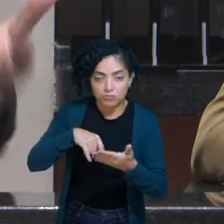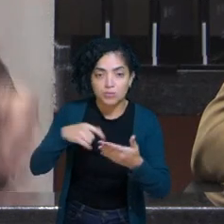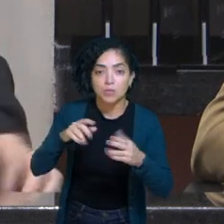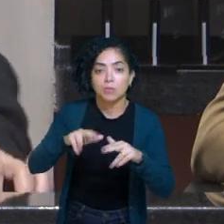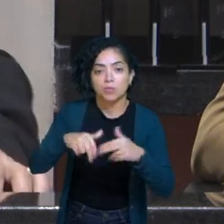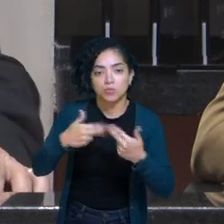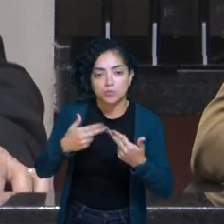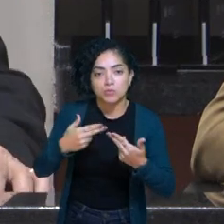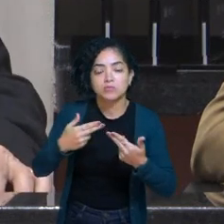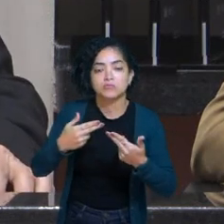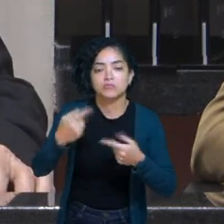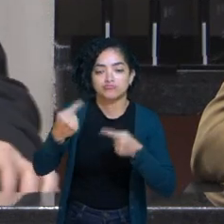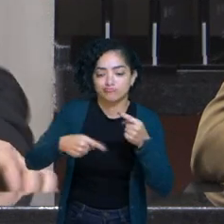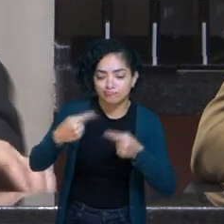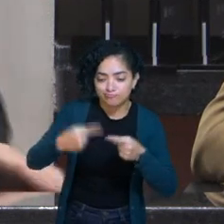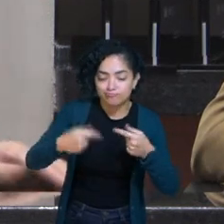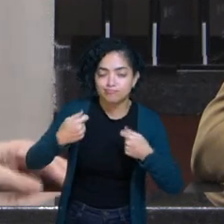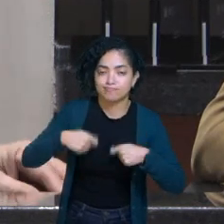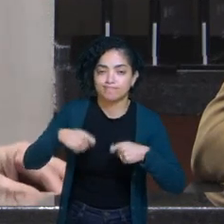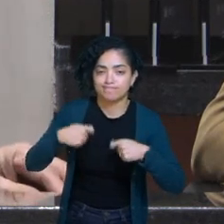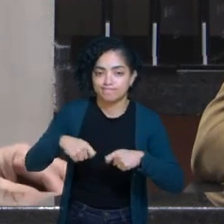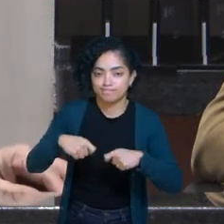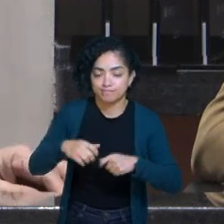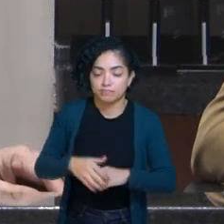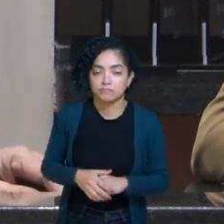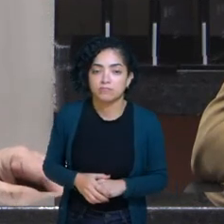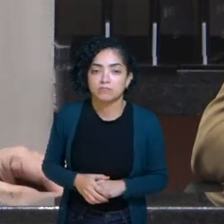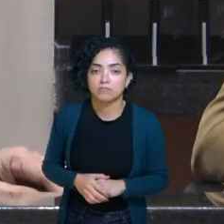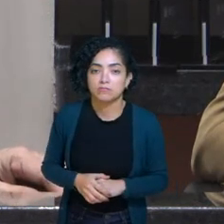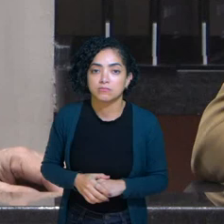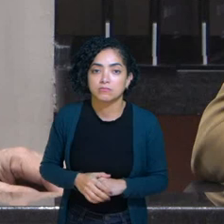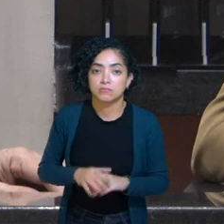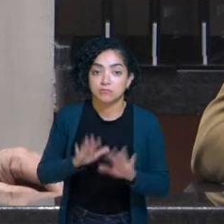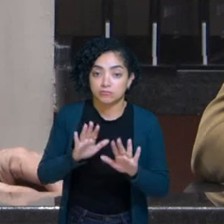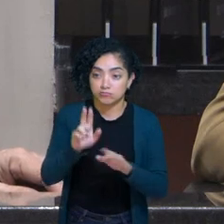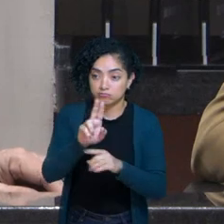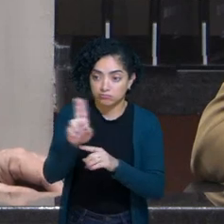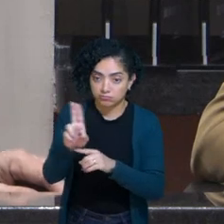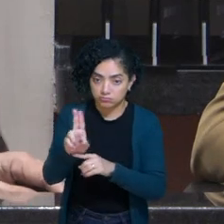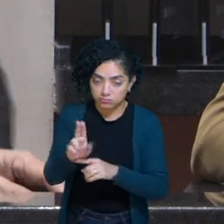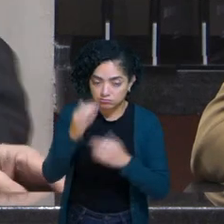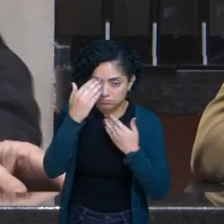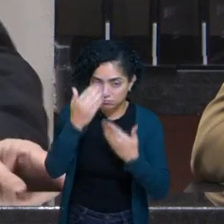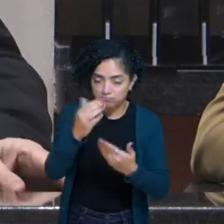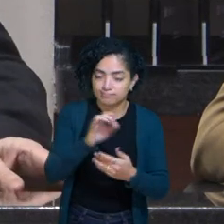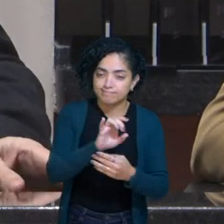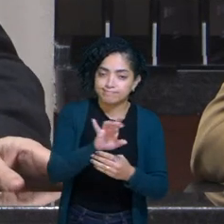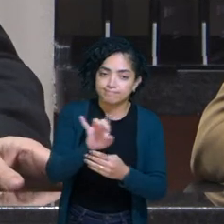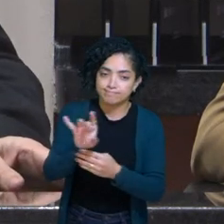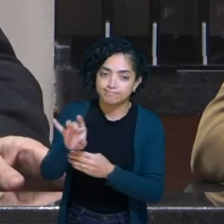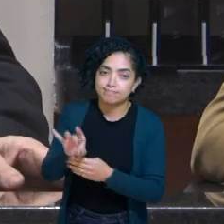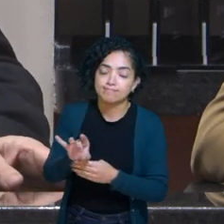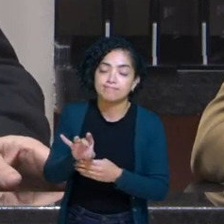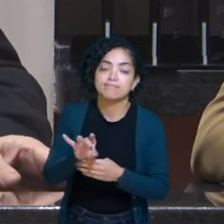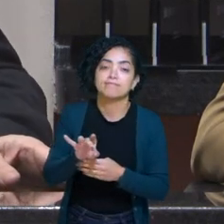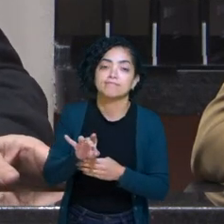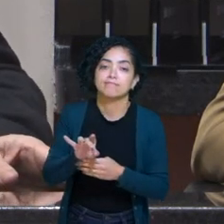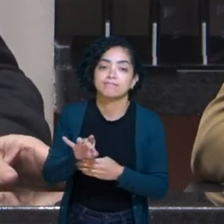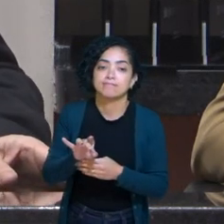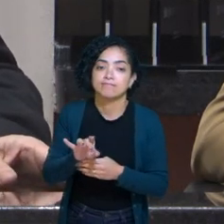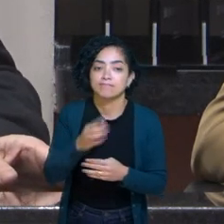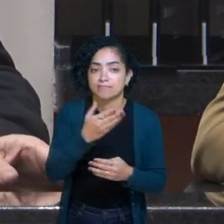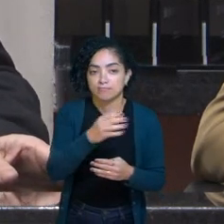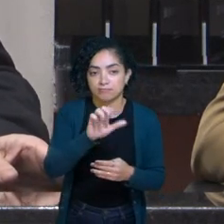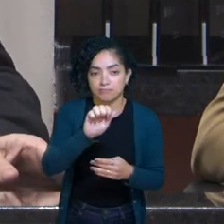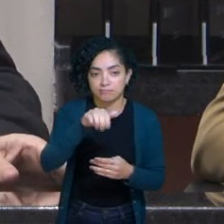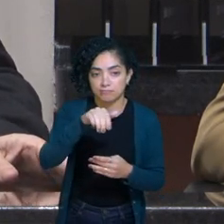discussão para isso então o as pessoas aqui já foram nominadas eu queria agradecer cada um cada uma Ah o Hilton que